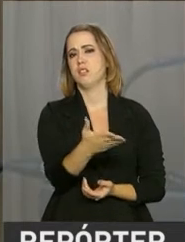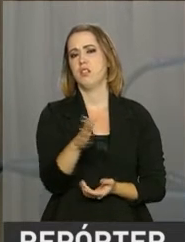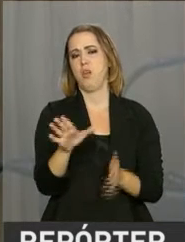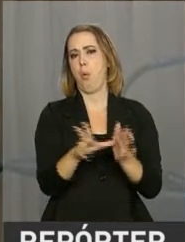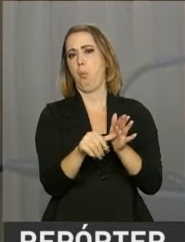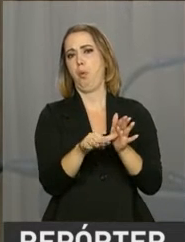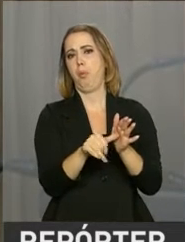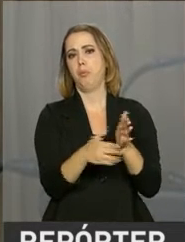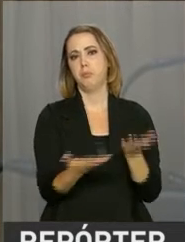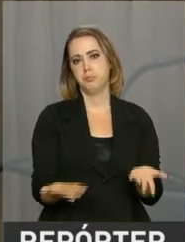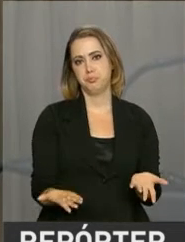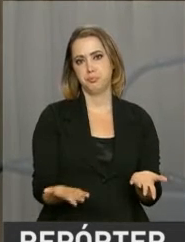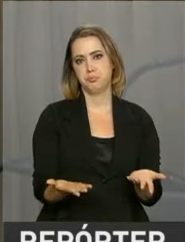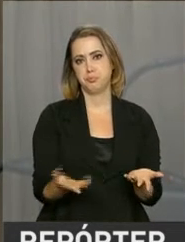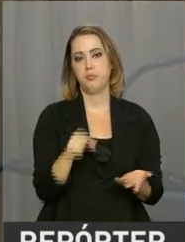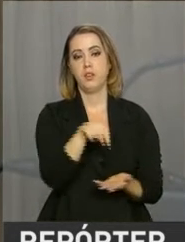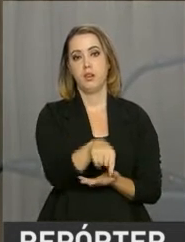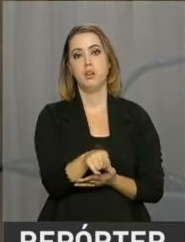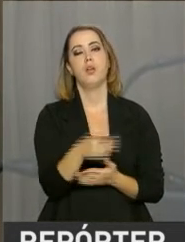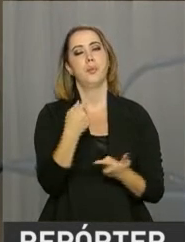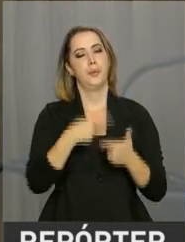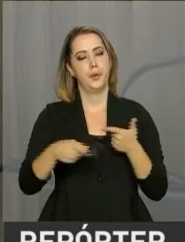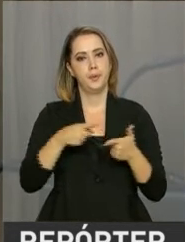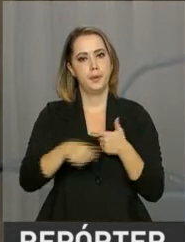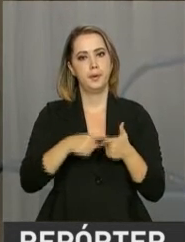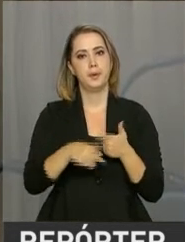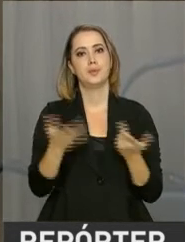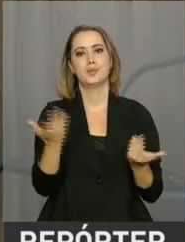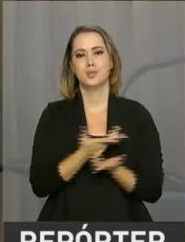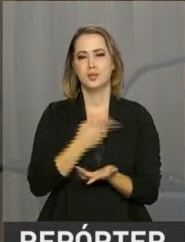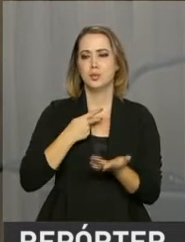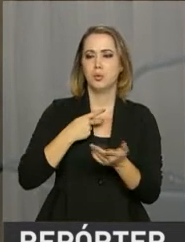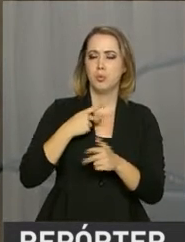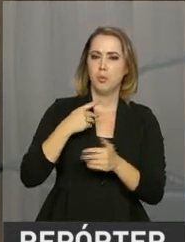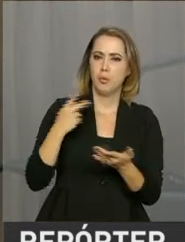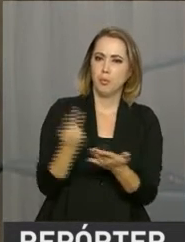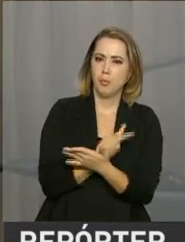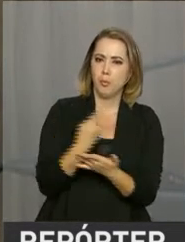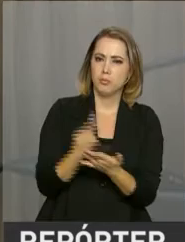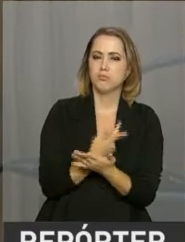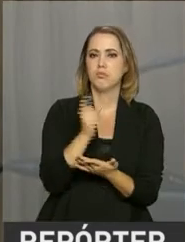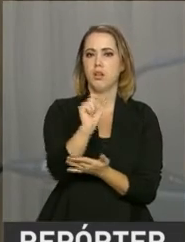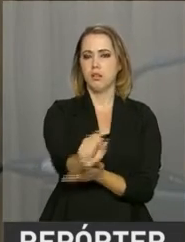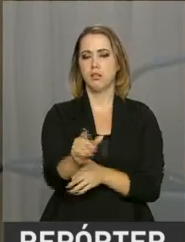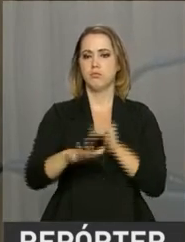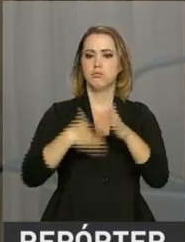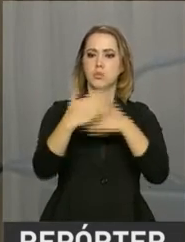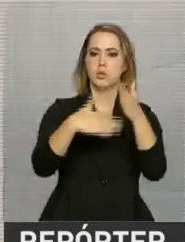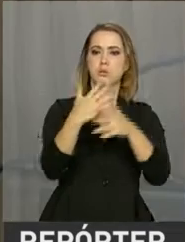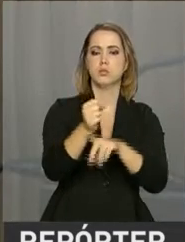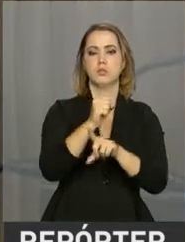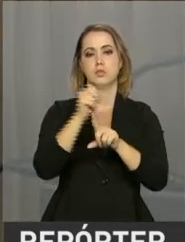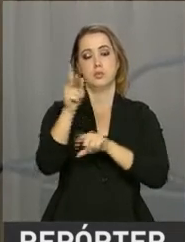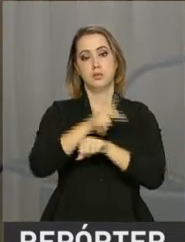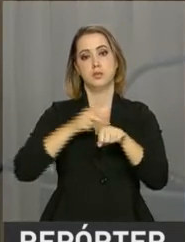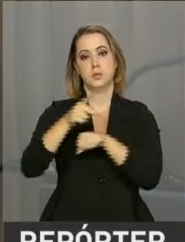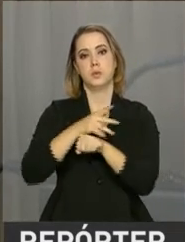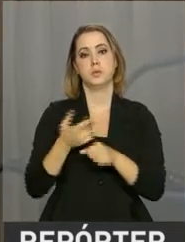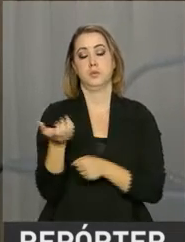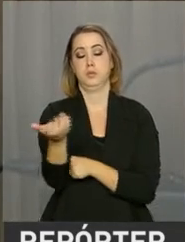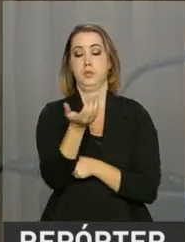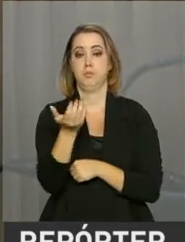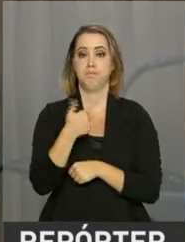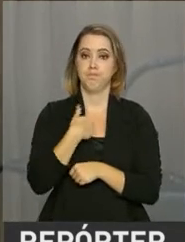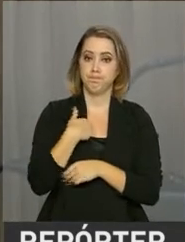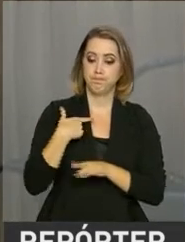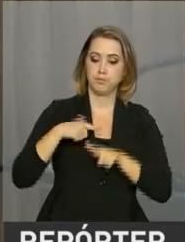da corrupção, crime que assola e inviabiliza o crescimento e o desenvolvimento do país. Pretendo, no decorrer